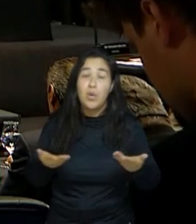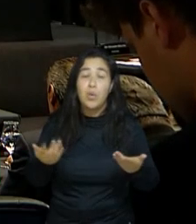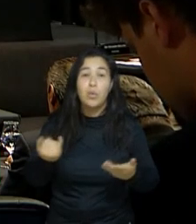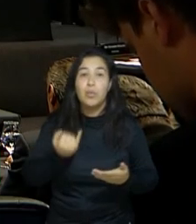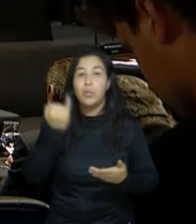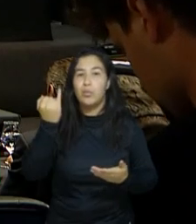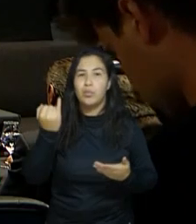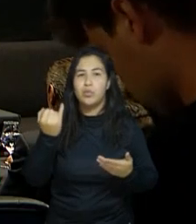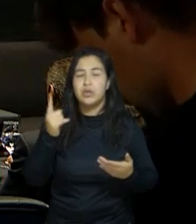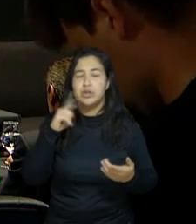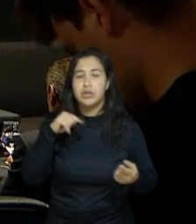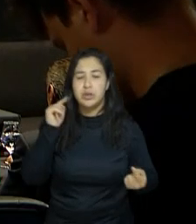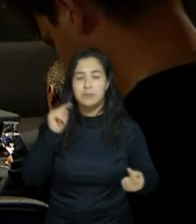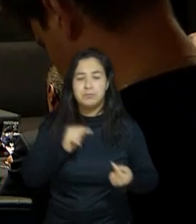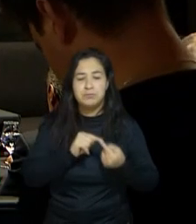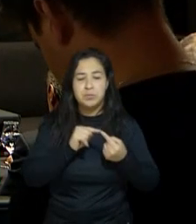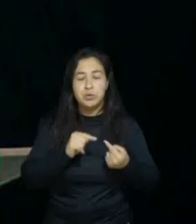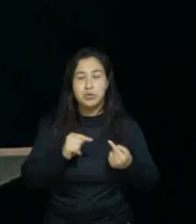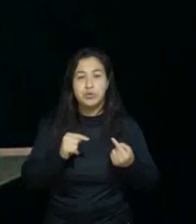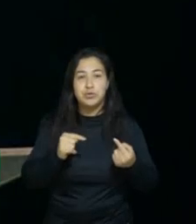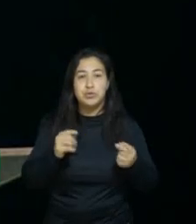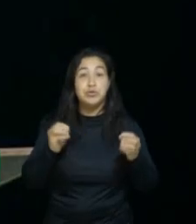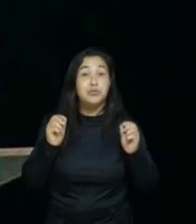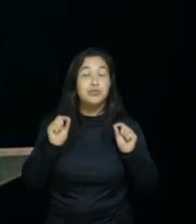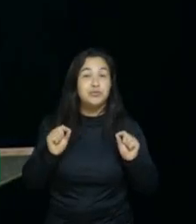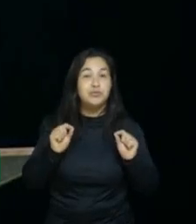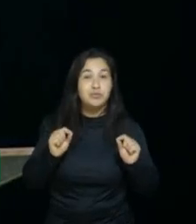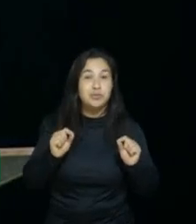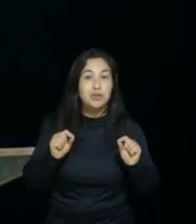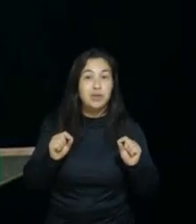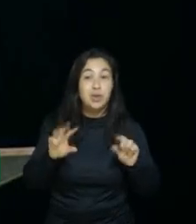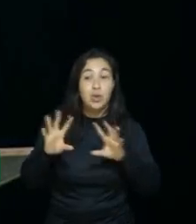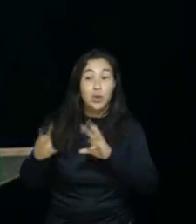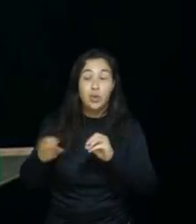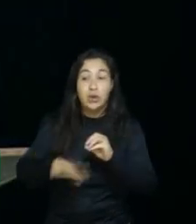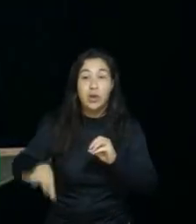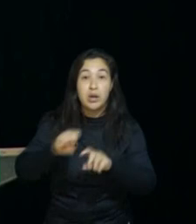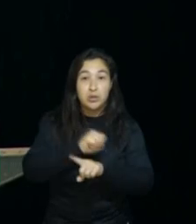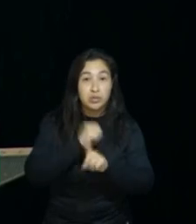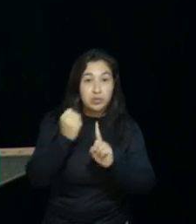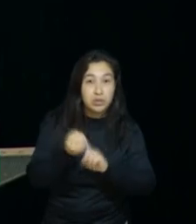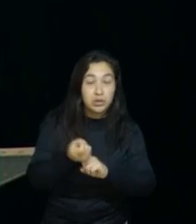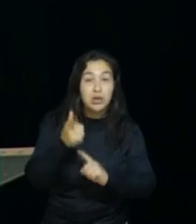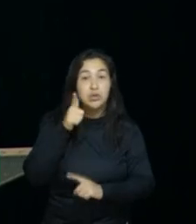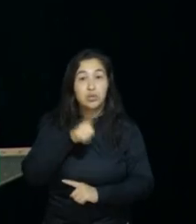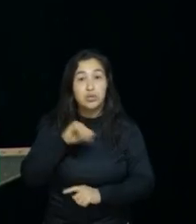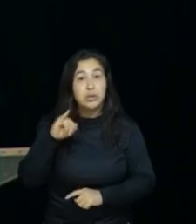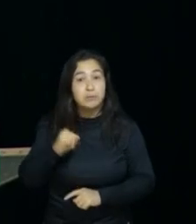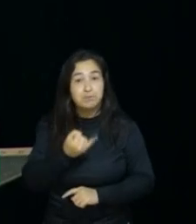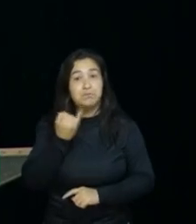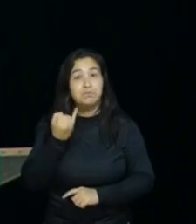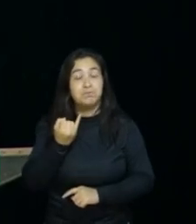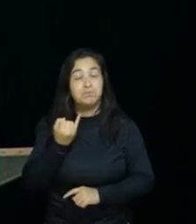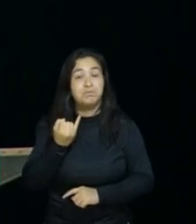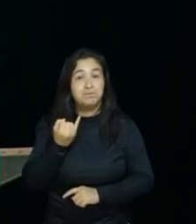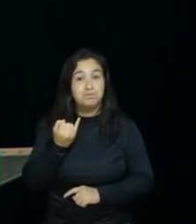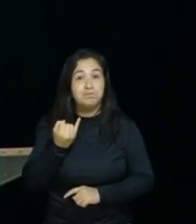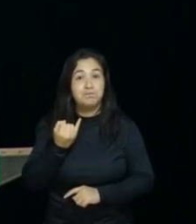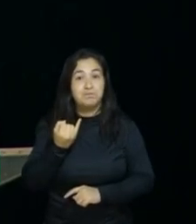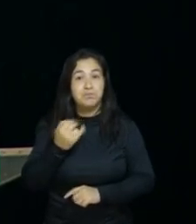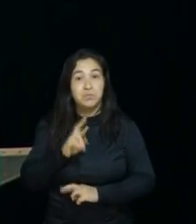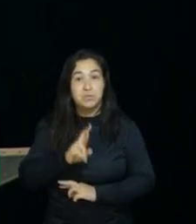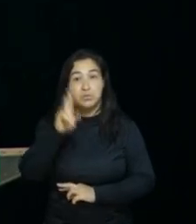é o grande objetivo de devolução à sociedade catarinense, A universidade, no seu compromisso e